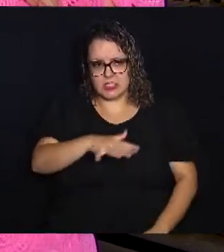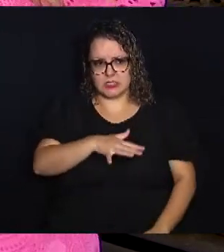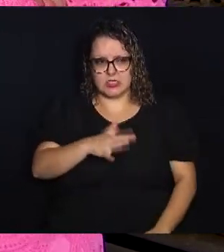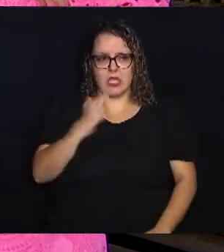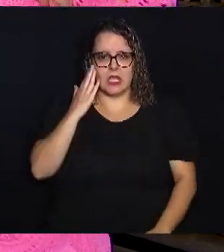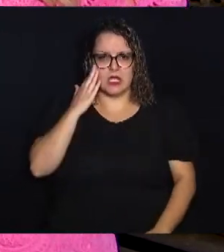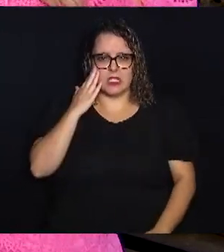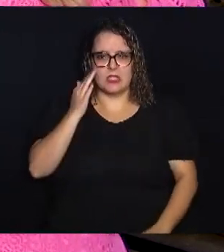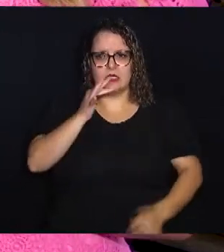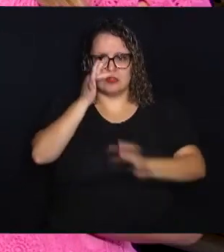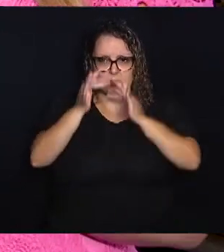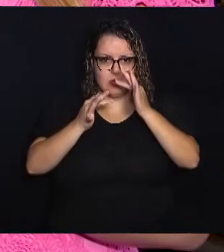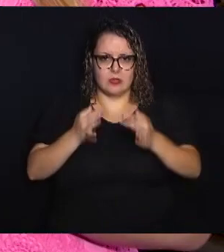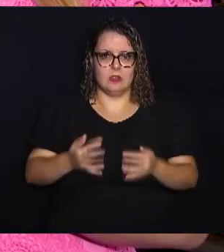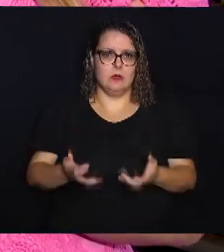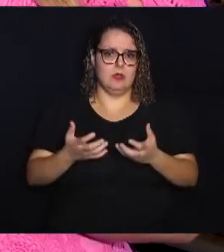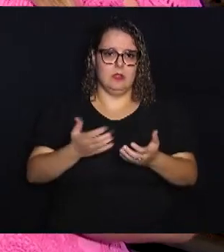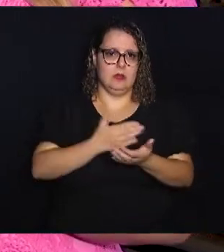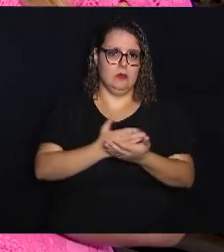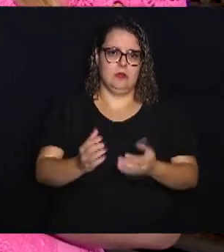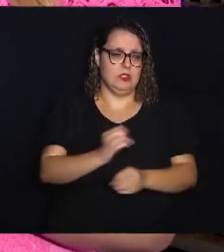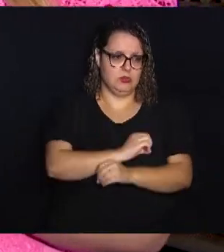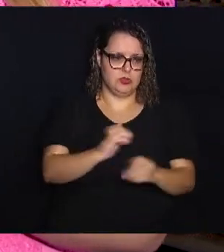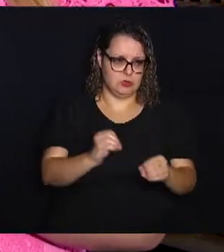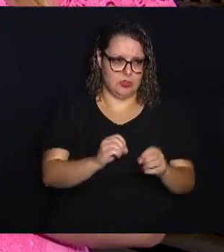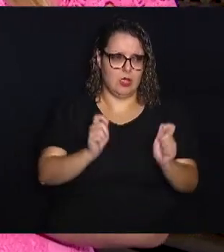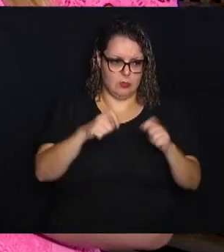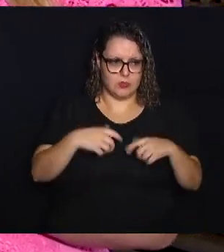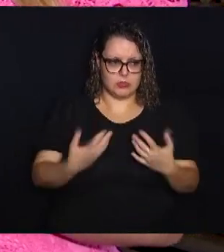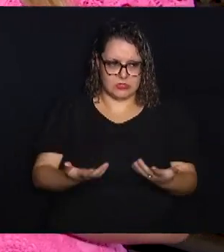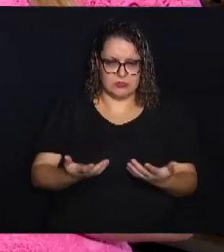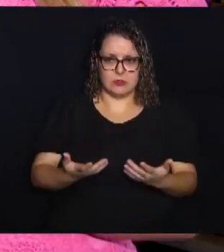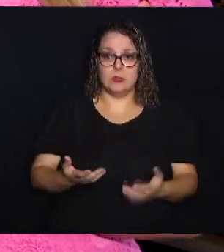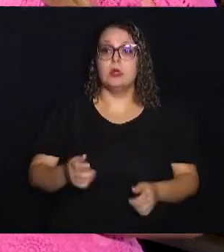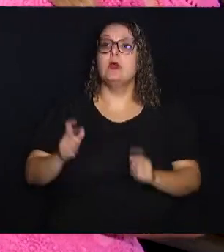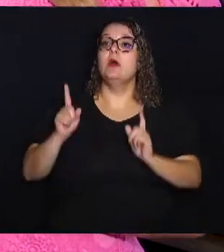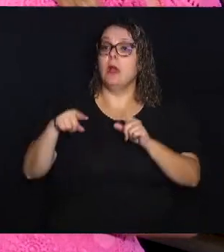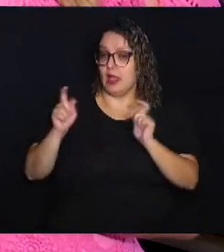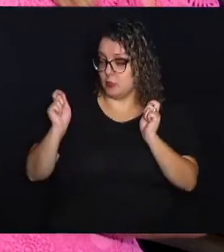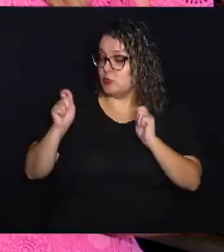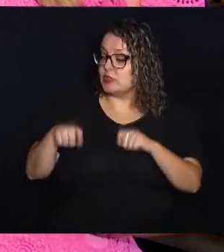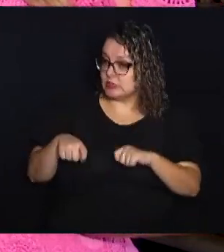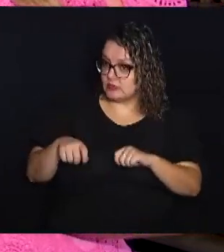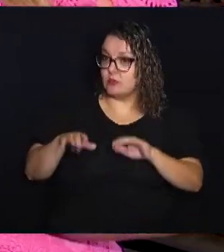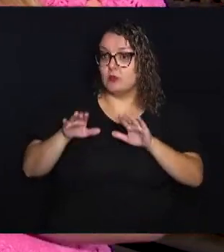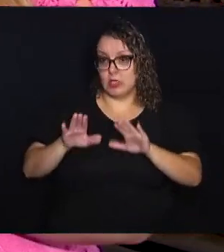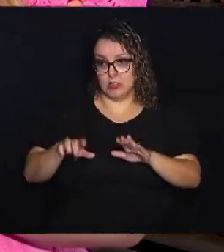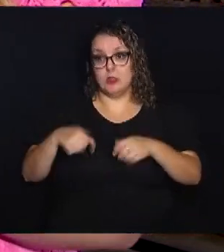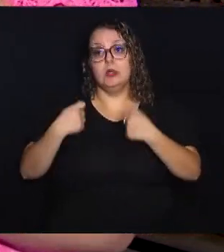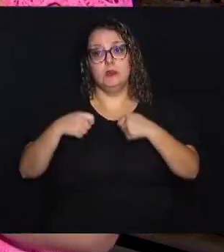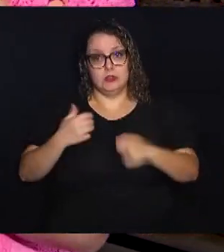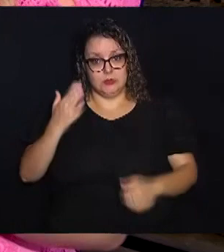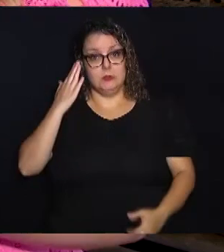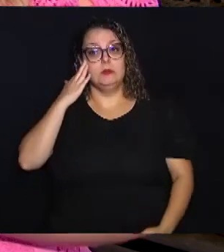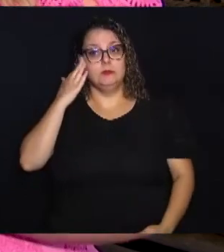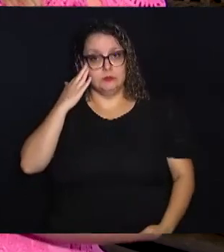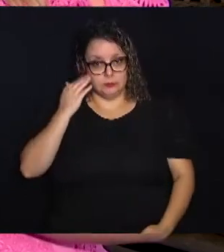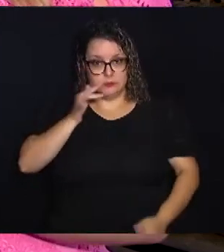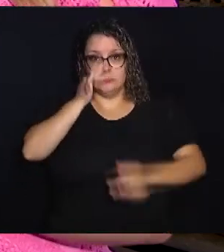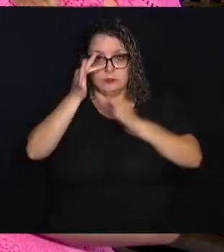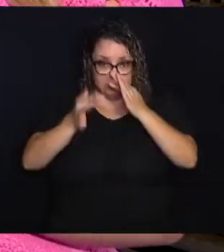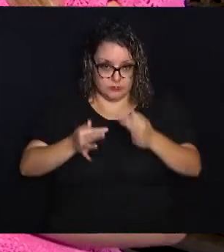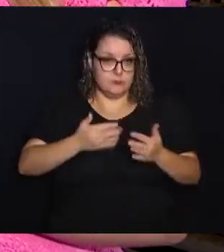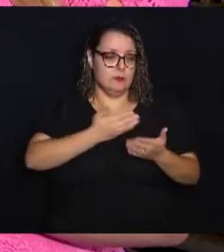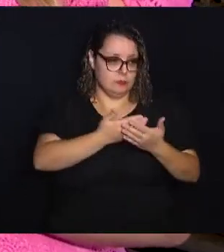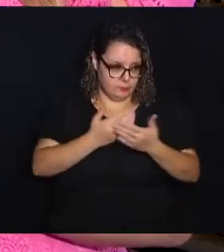nesse meio entender de flor? Alguém que queira começar do zero, por exemplo, é possível? É possível, mas precisa entender